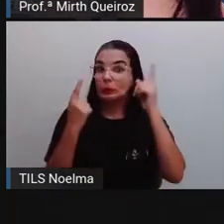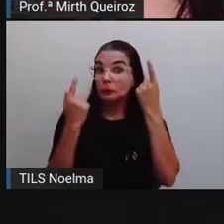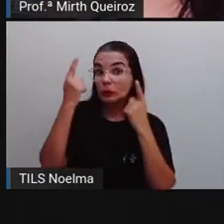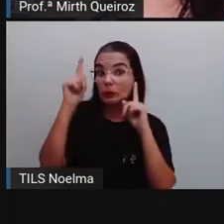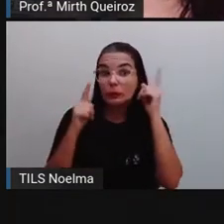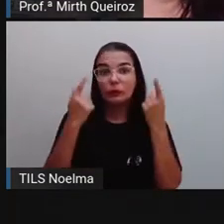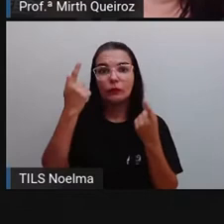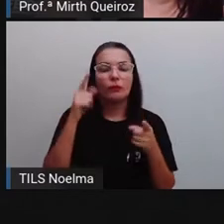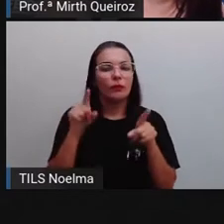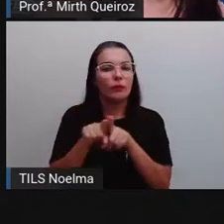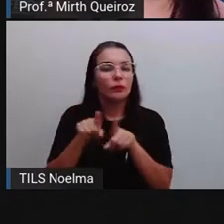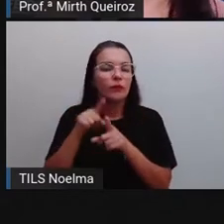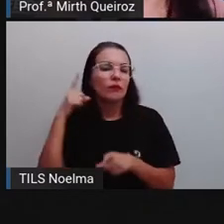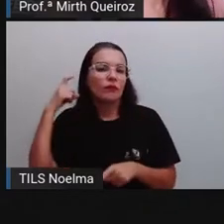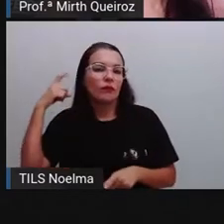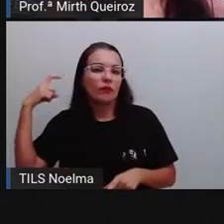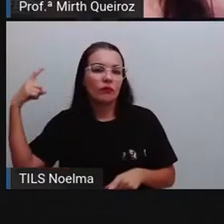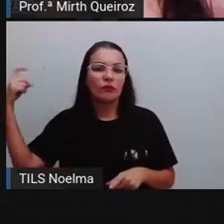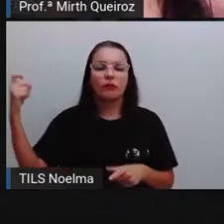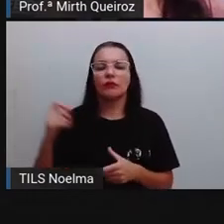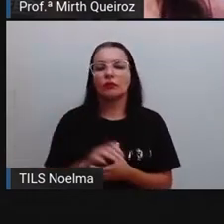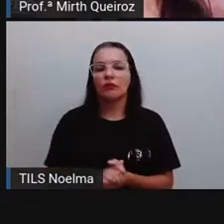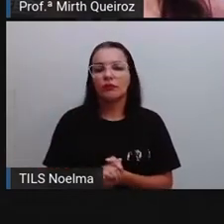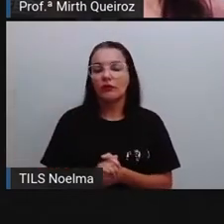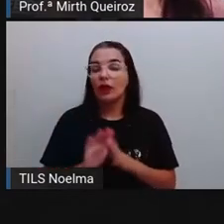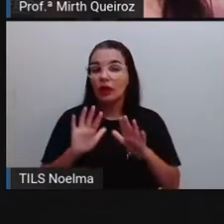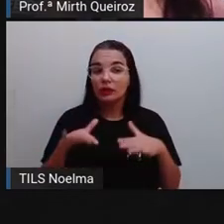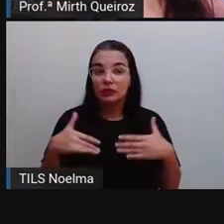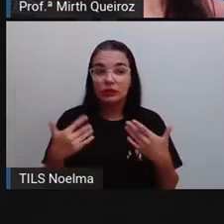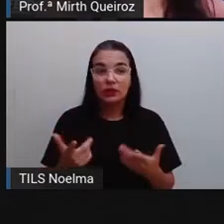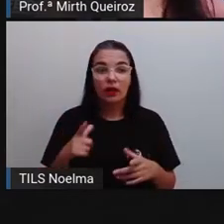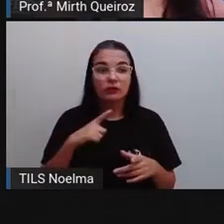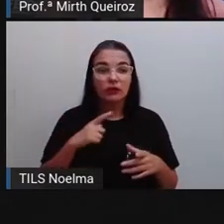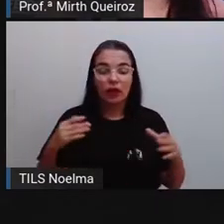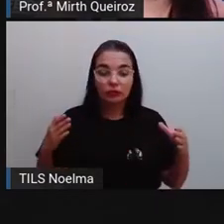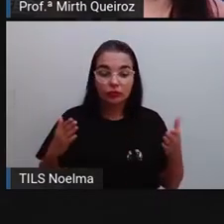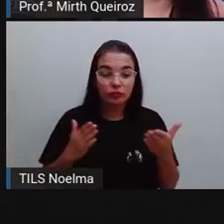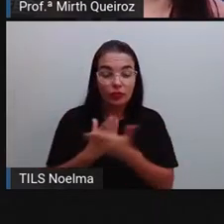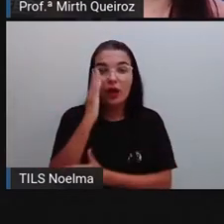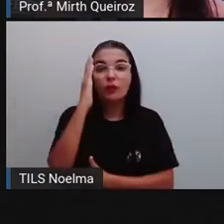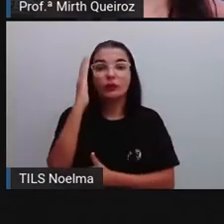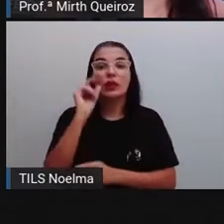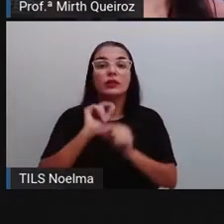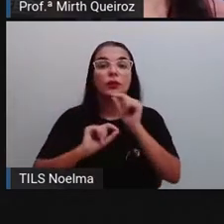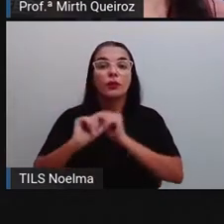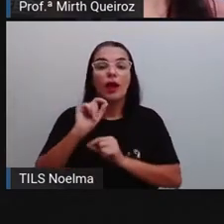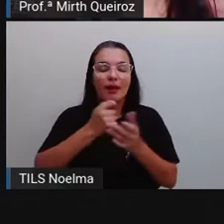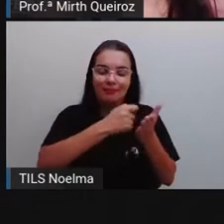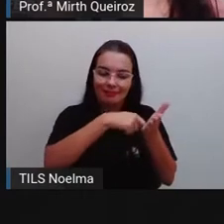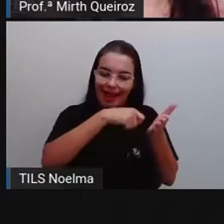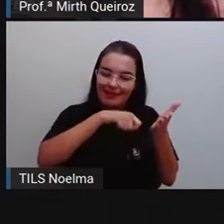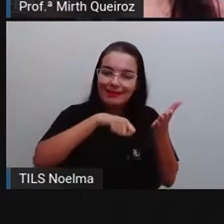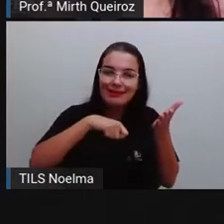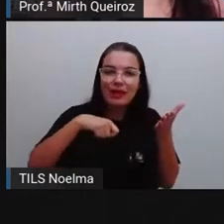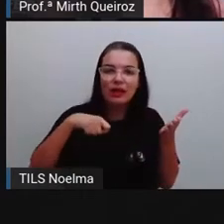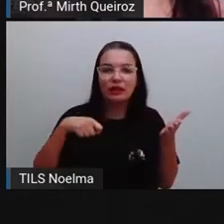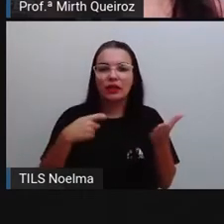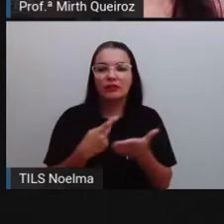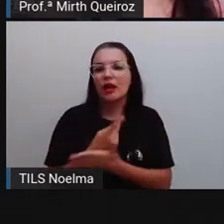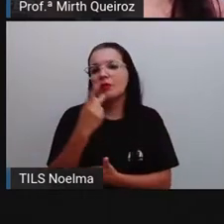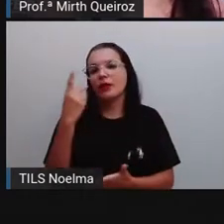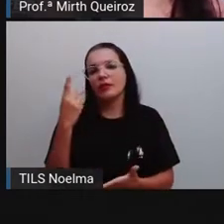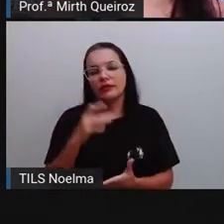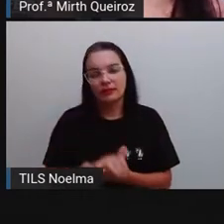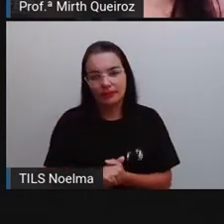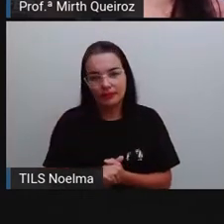por meio de sons, até que surge a escrita, né? Então, nós temos aí